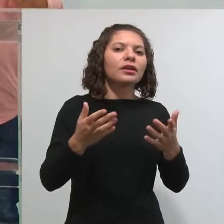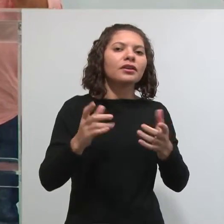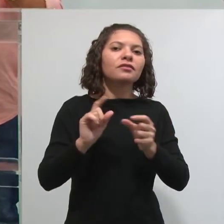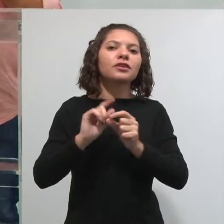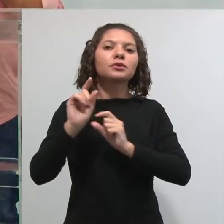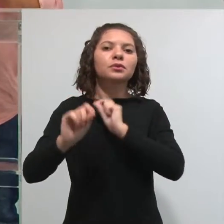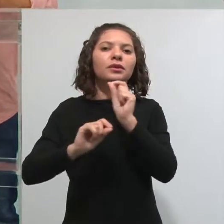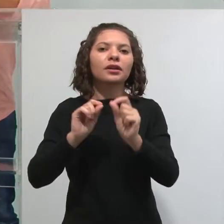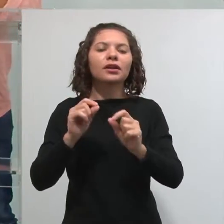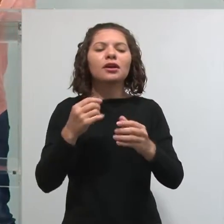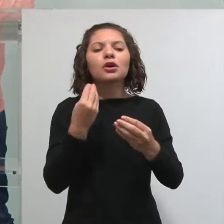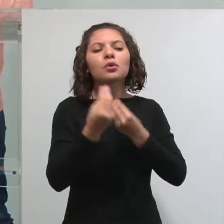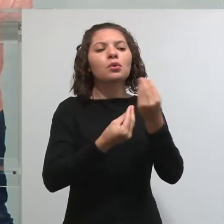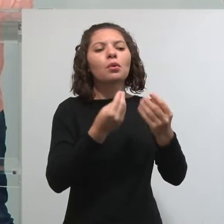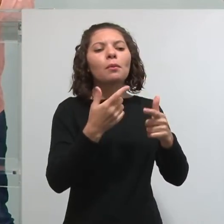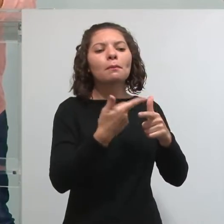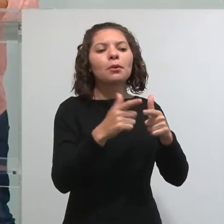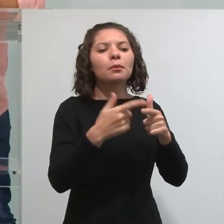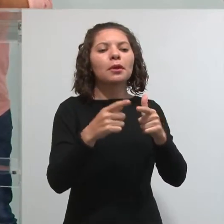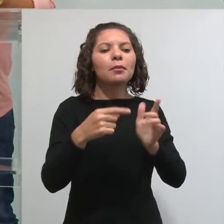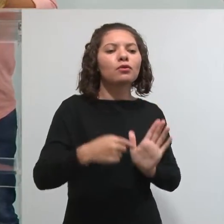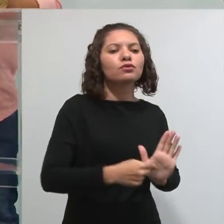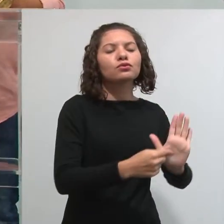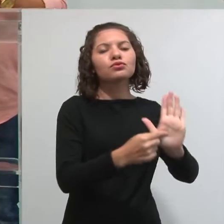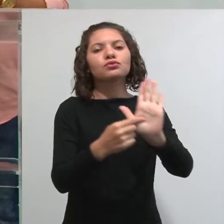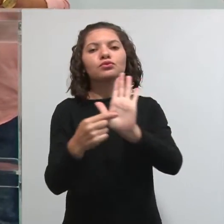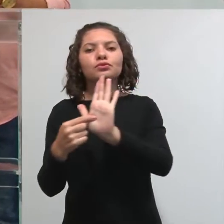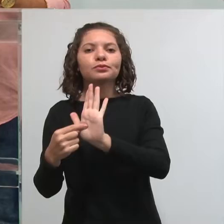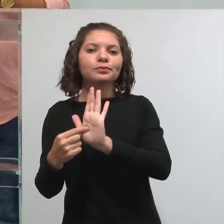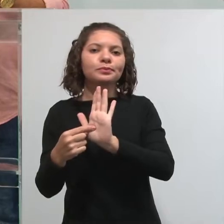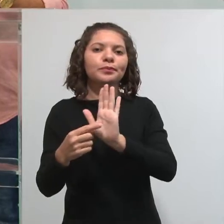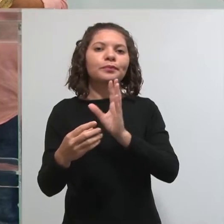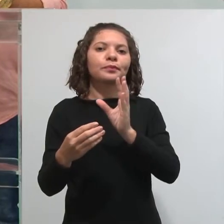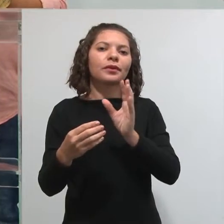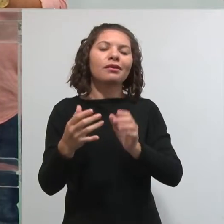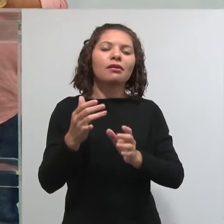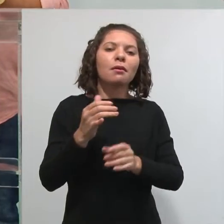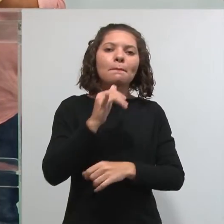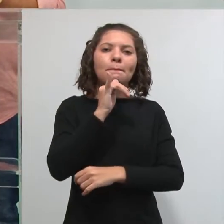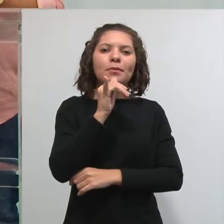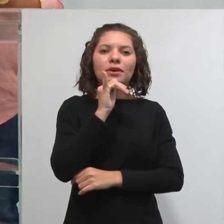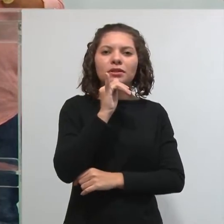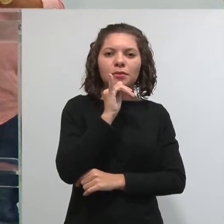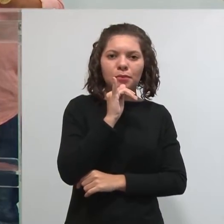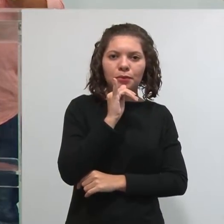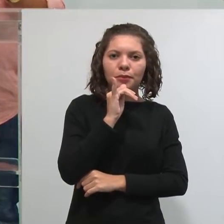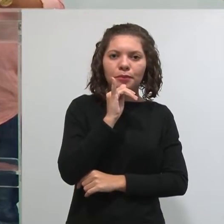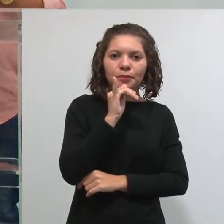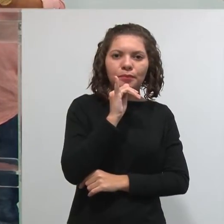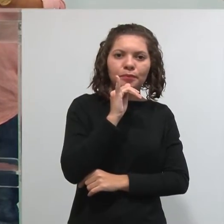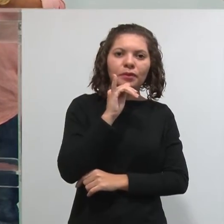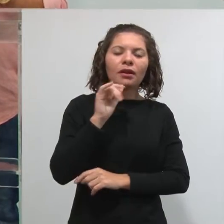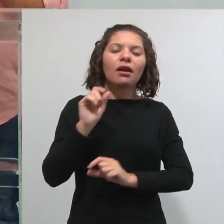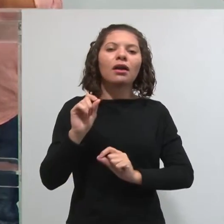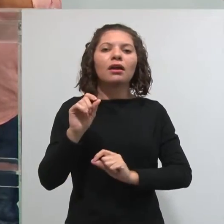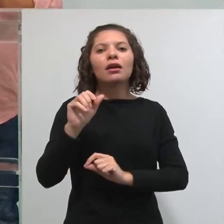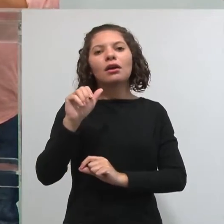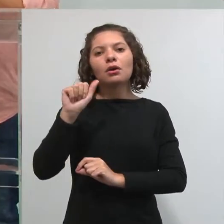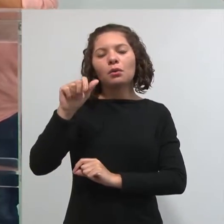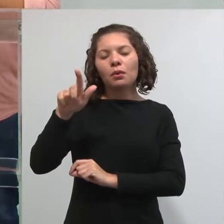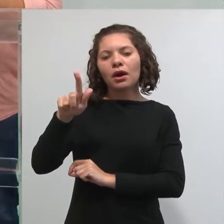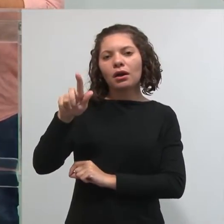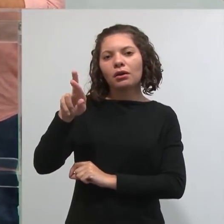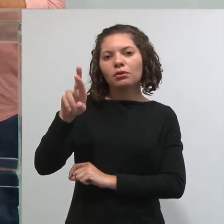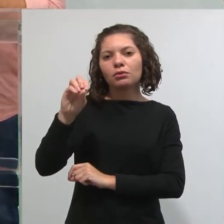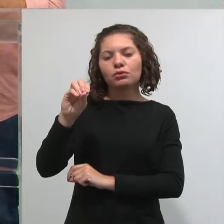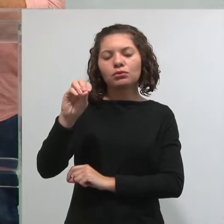fazer com que aquele problema seja visto, certo? Então, sei lá, a bancada do agro, por exemplo, né? A bancada do agro,